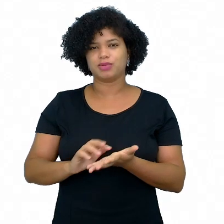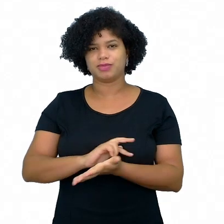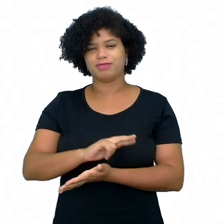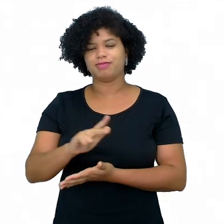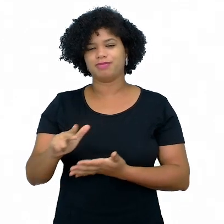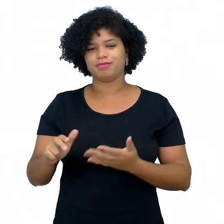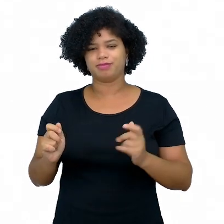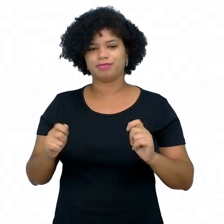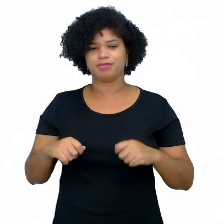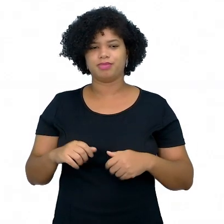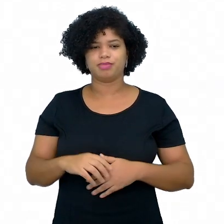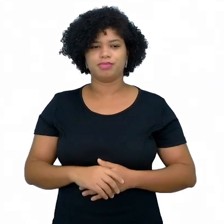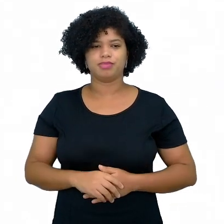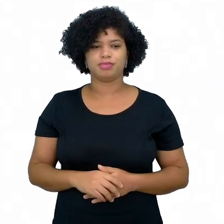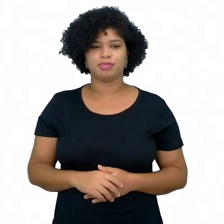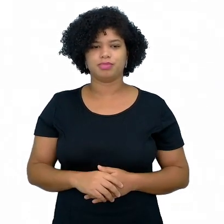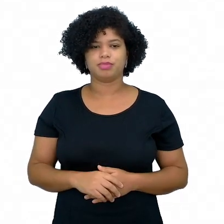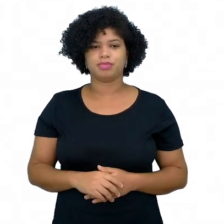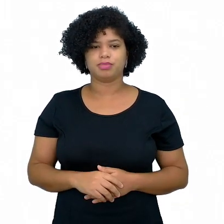atividades.